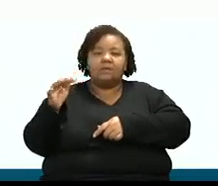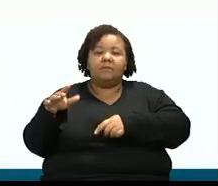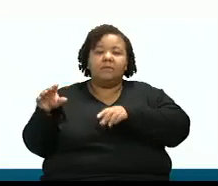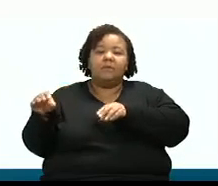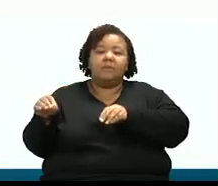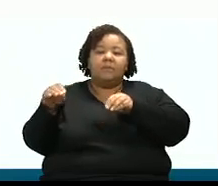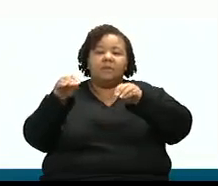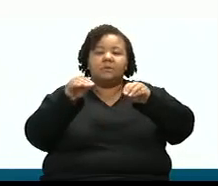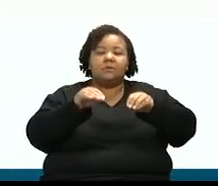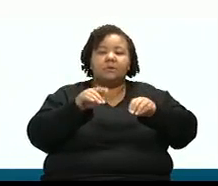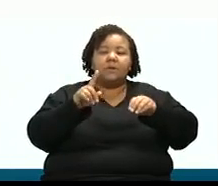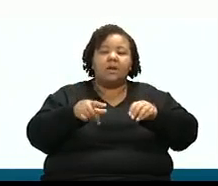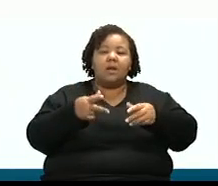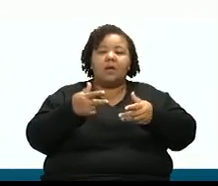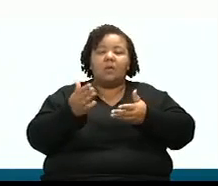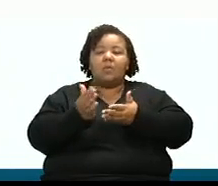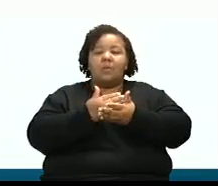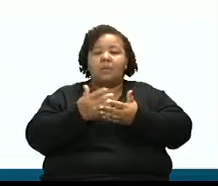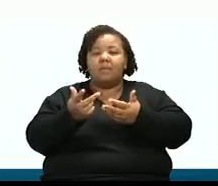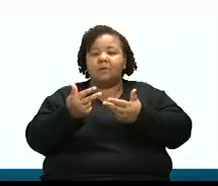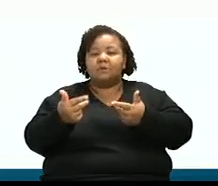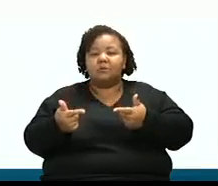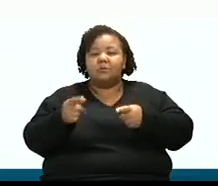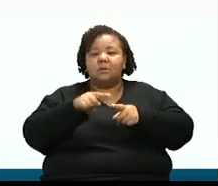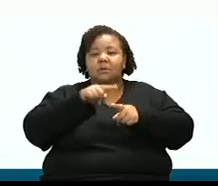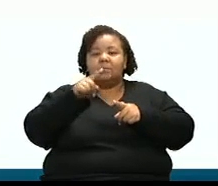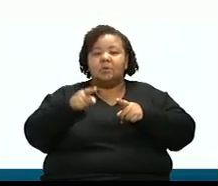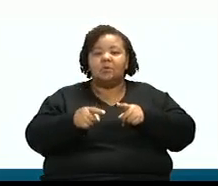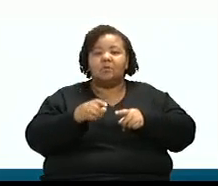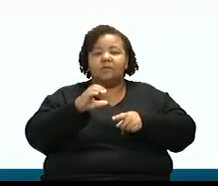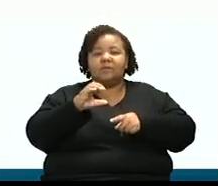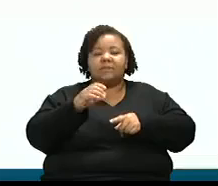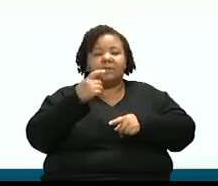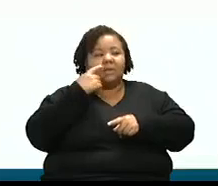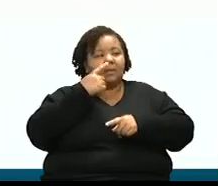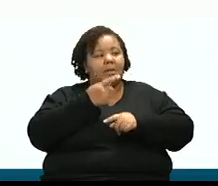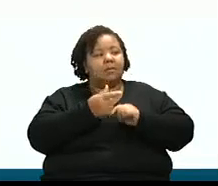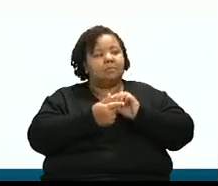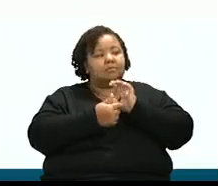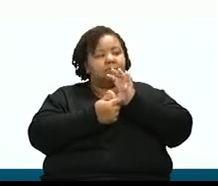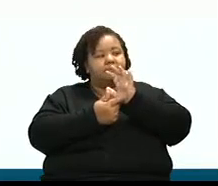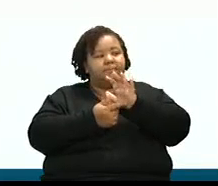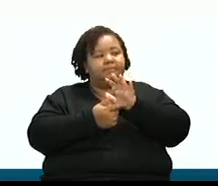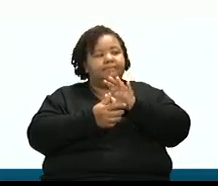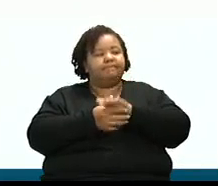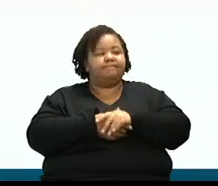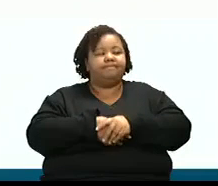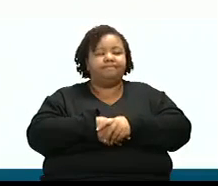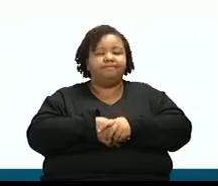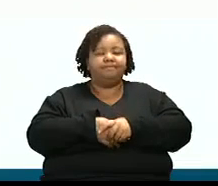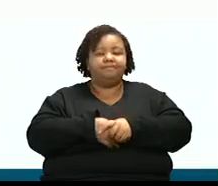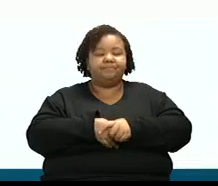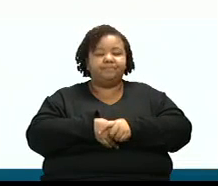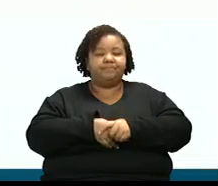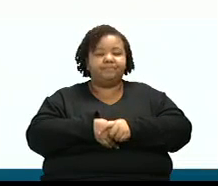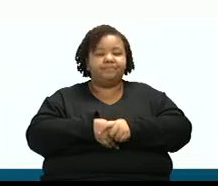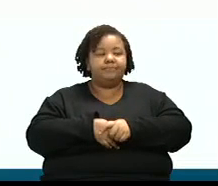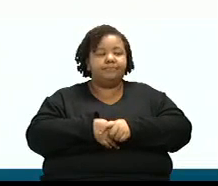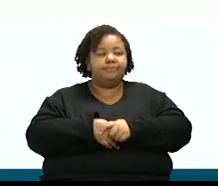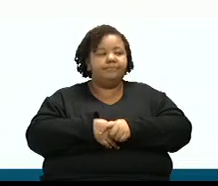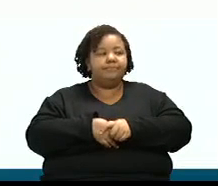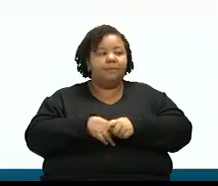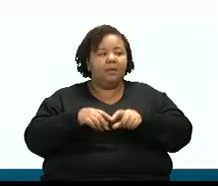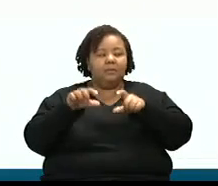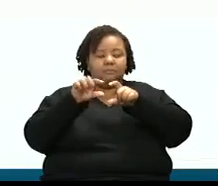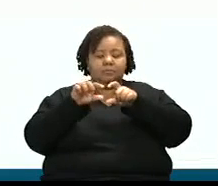uma partícula ao longo de uma curva C é dado por essa integral de linha. A integral de linha de F em